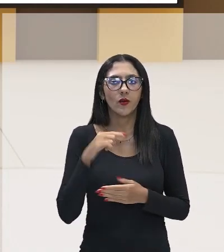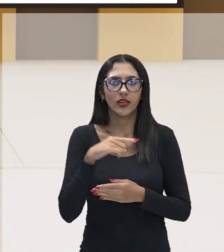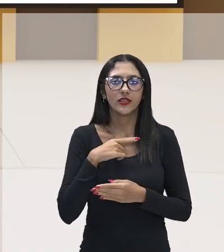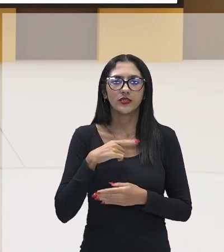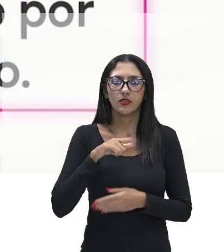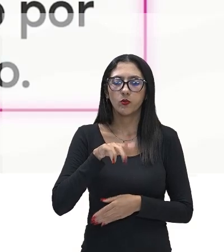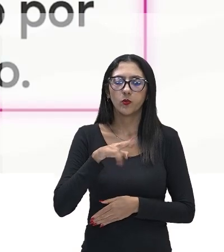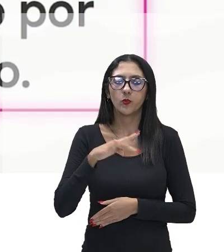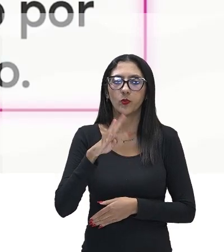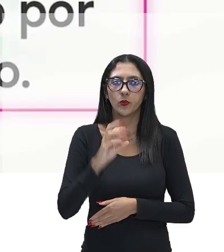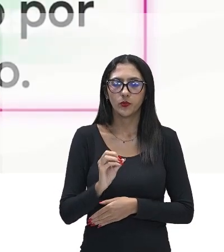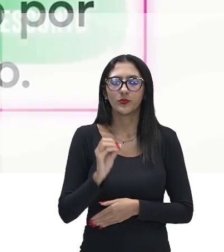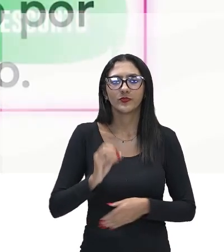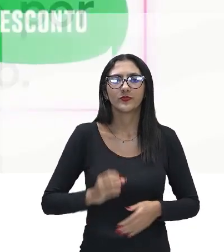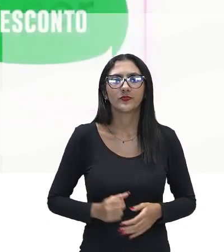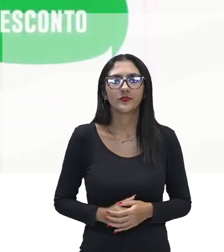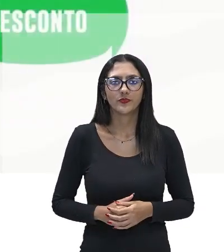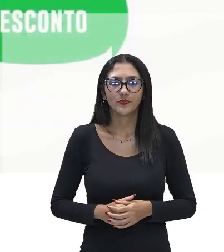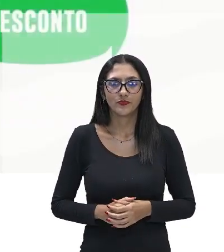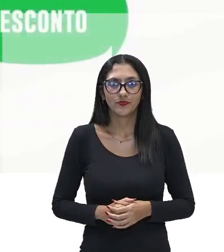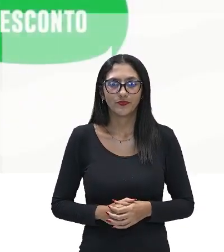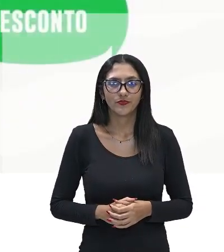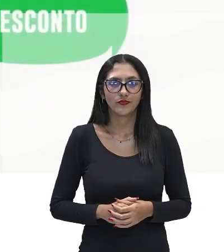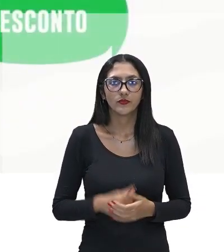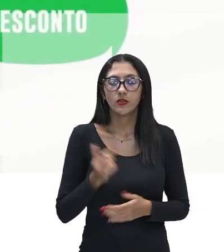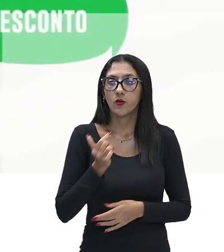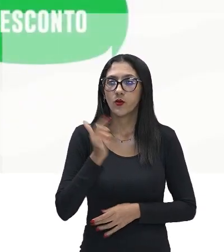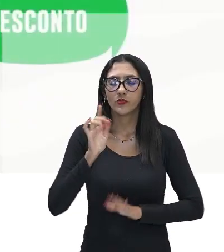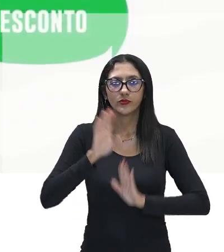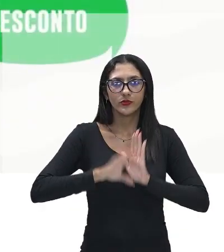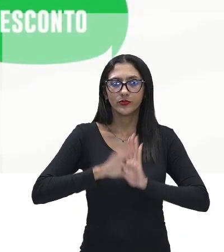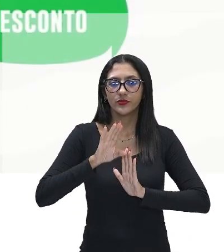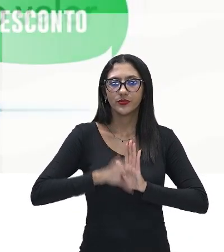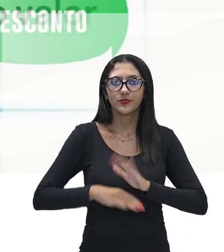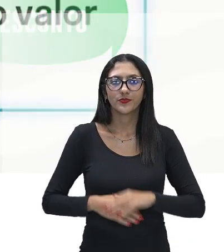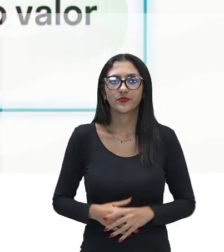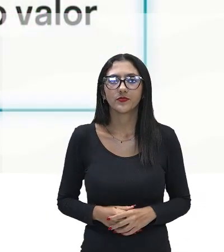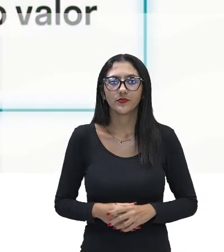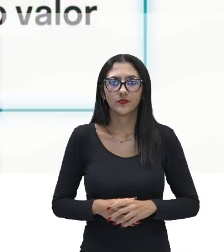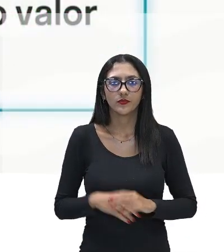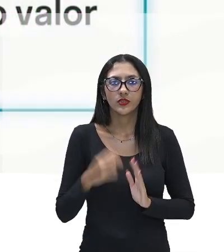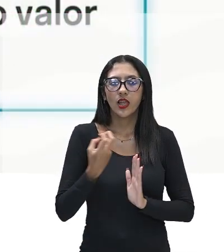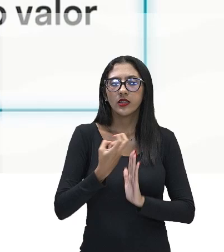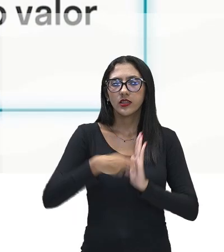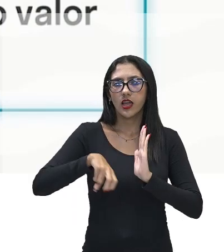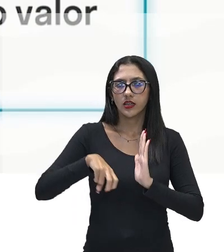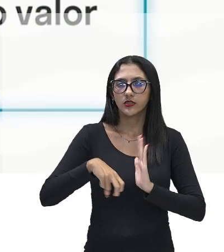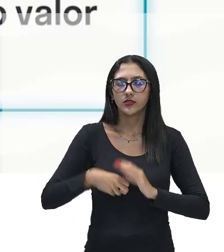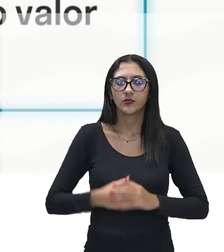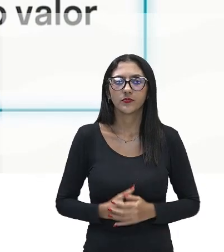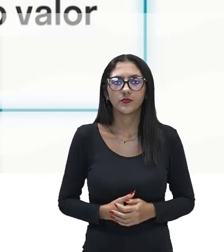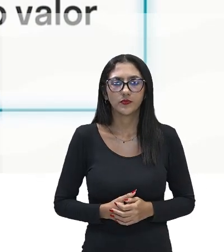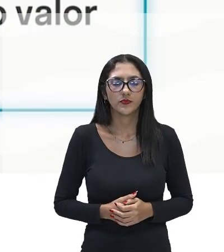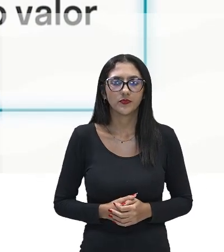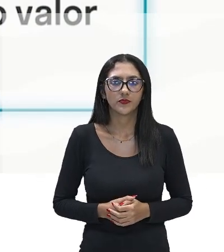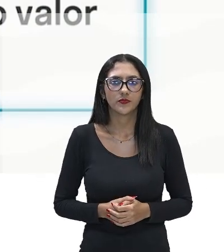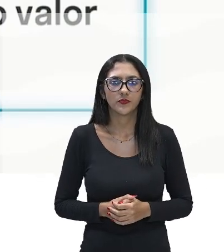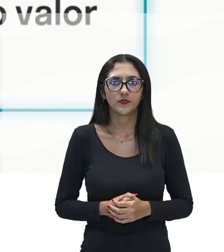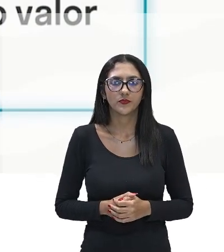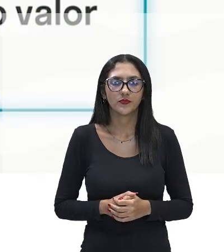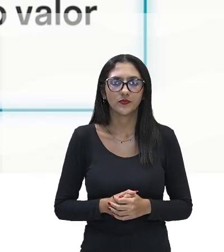lucro. Vamos aí a outro conceito, agora, taxa percentual. Vamos lá então, gente.